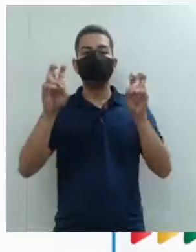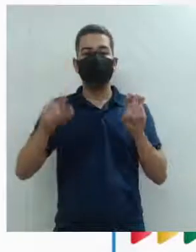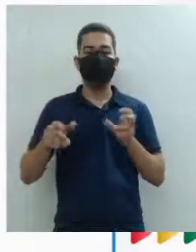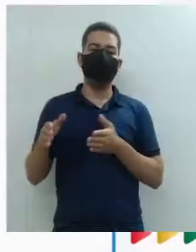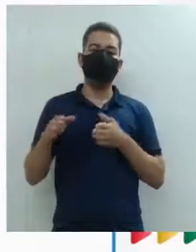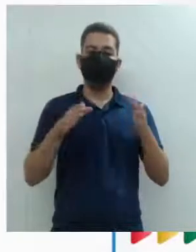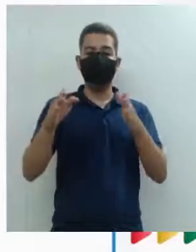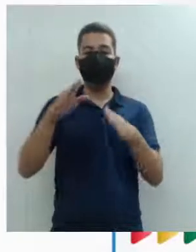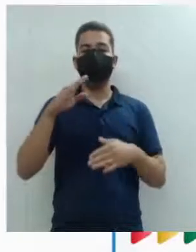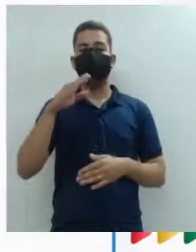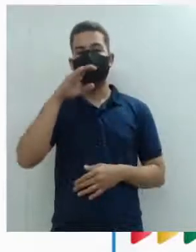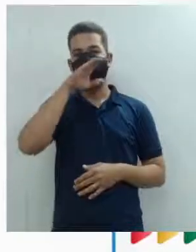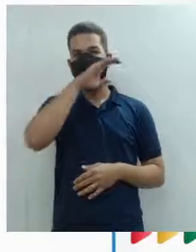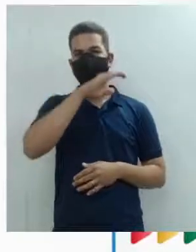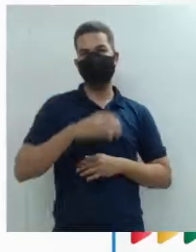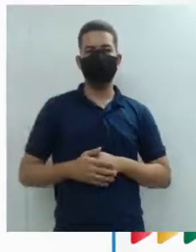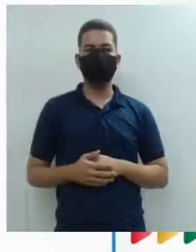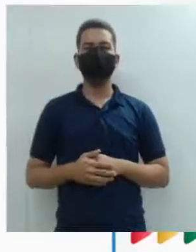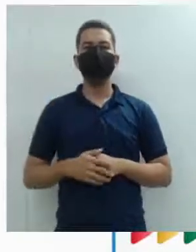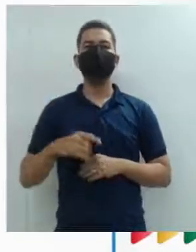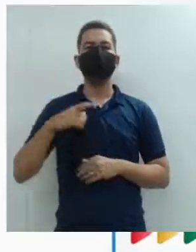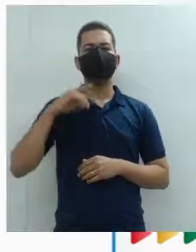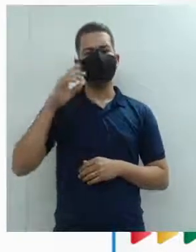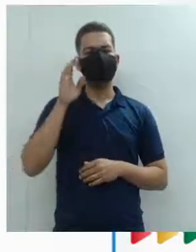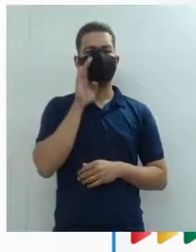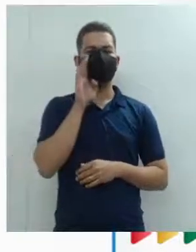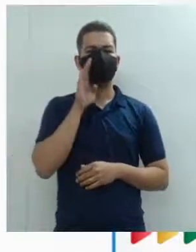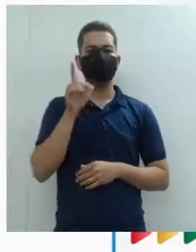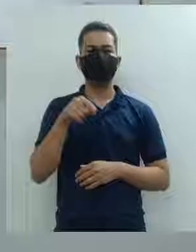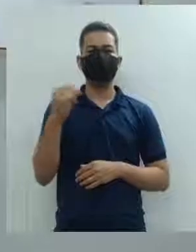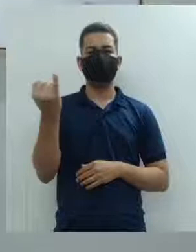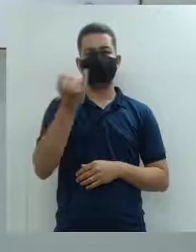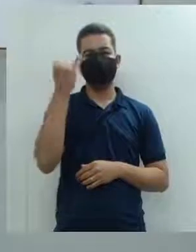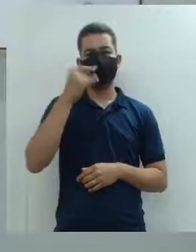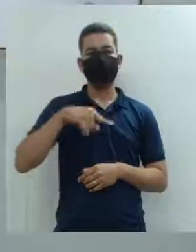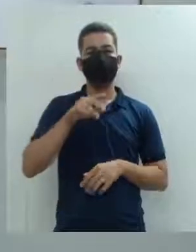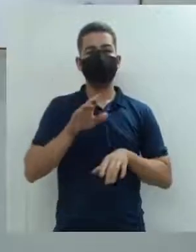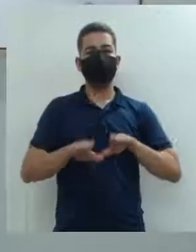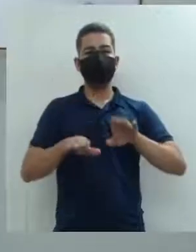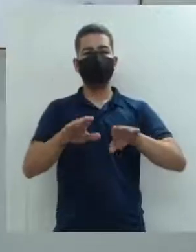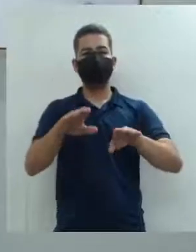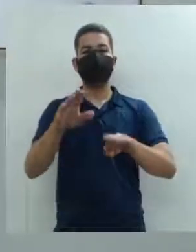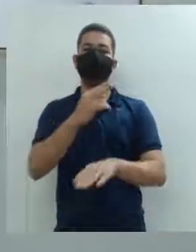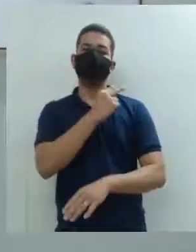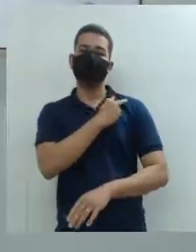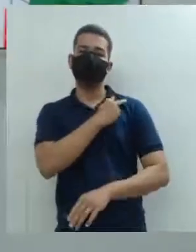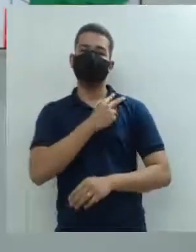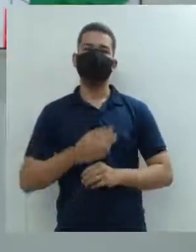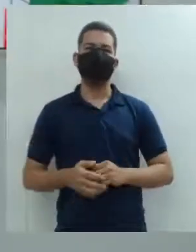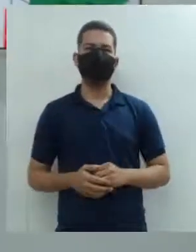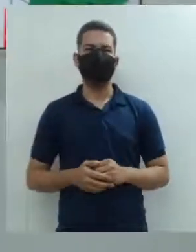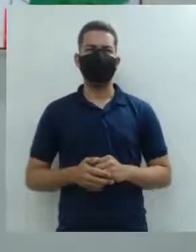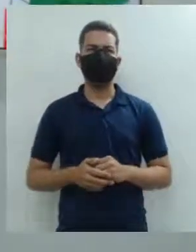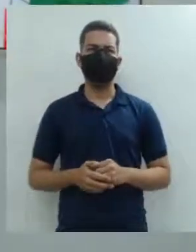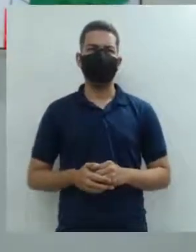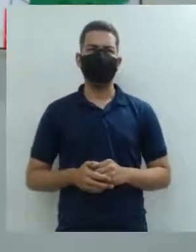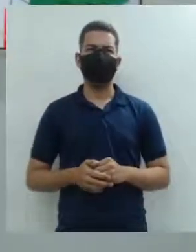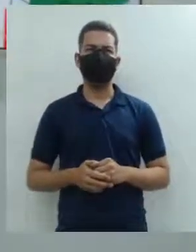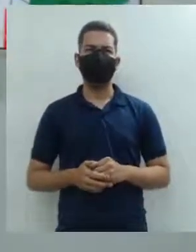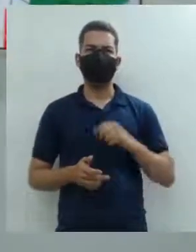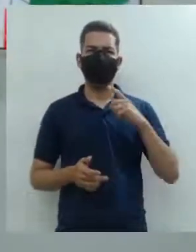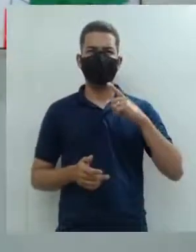de calor. E isso é bem interessante e bastante importante para a nossa caminhada aí do segundo ano. Então vamos